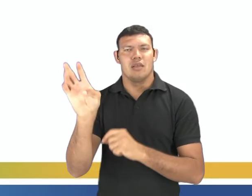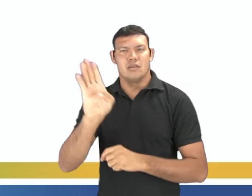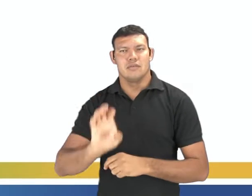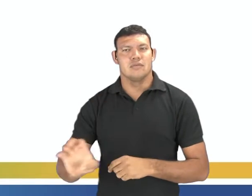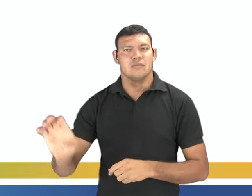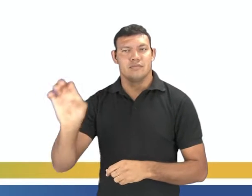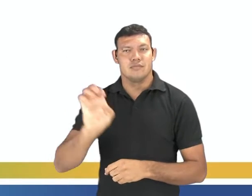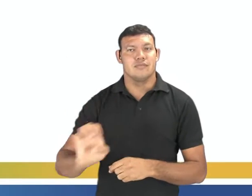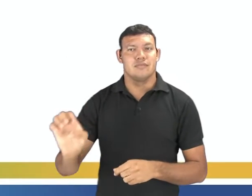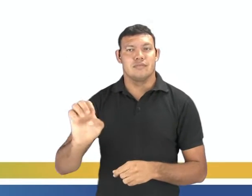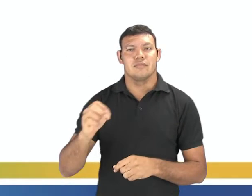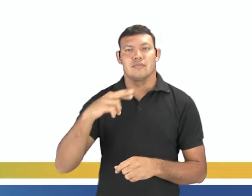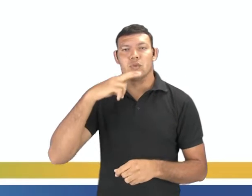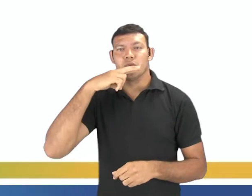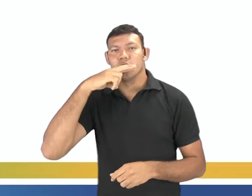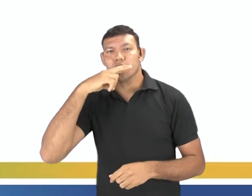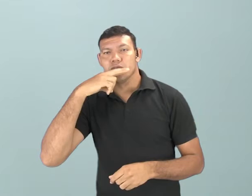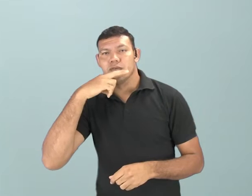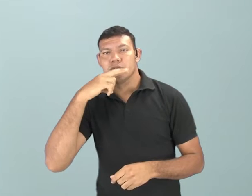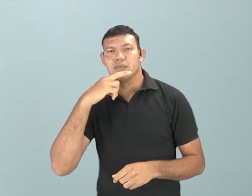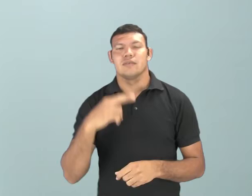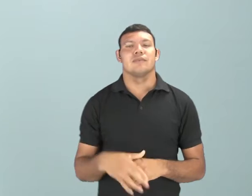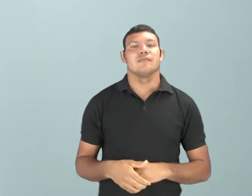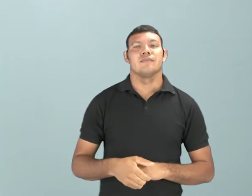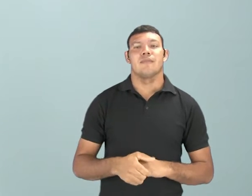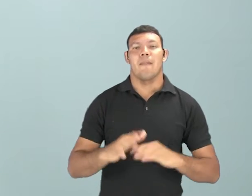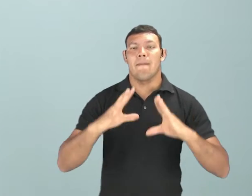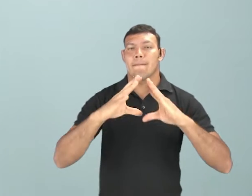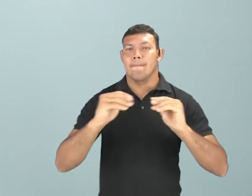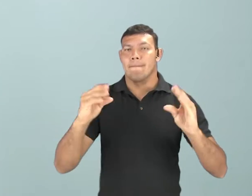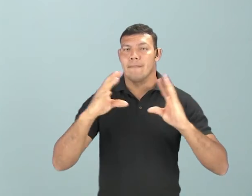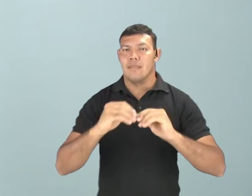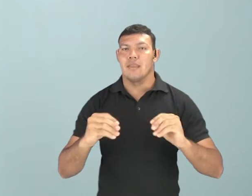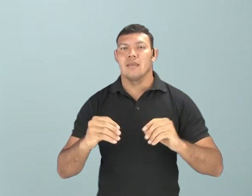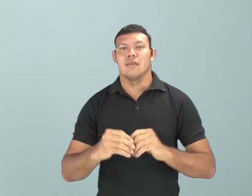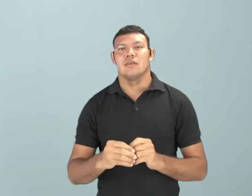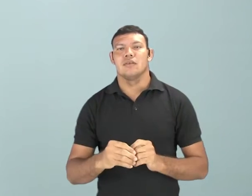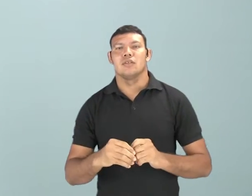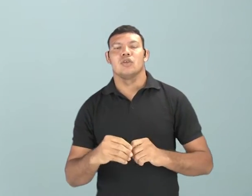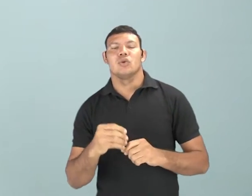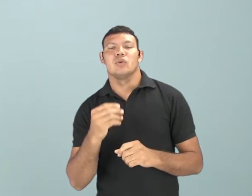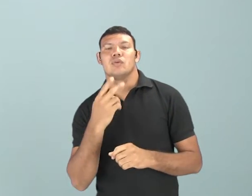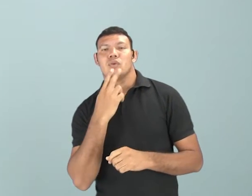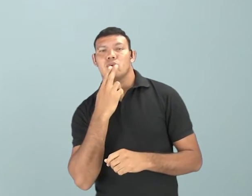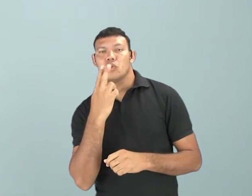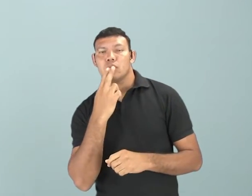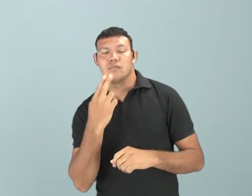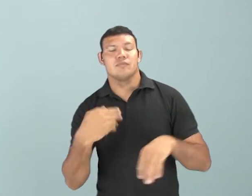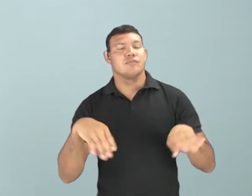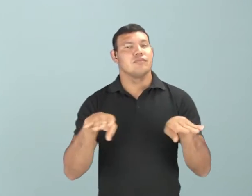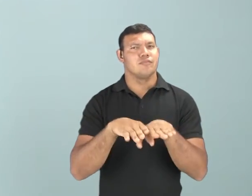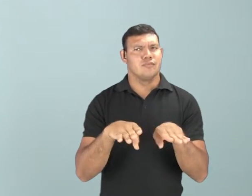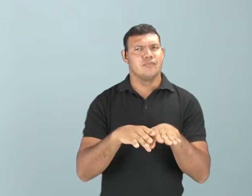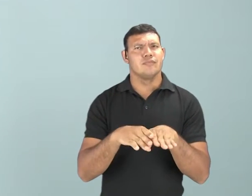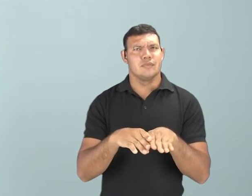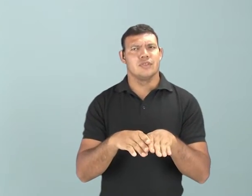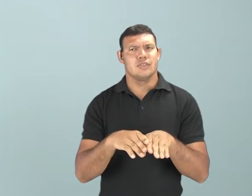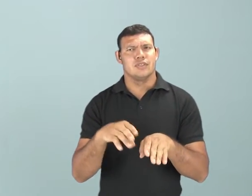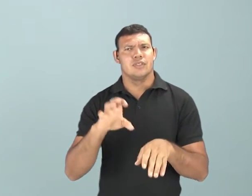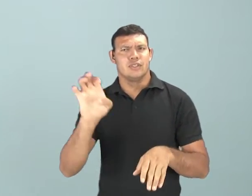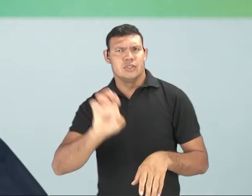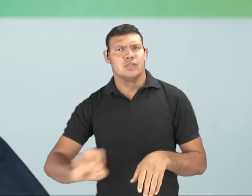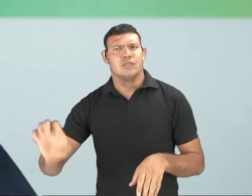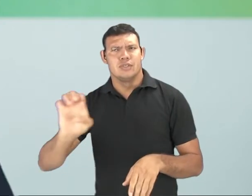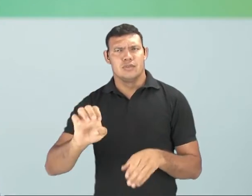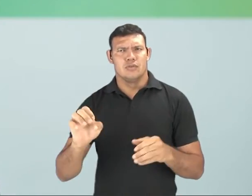cana-de-açúcar, algodão e o tabaco. Então, quando os europeus ocuparam as Américas, o intento deles